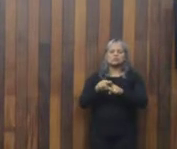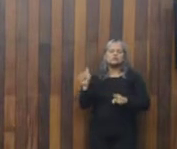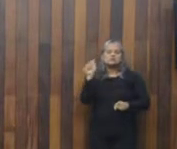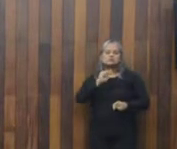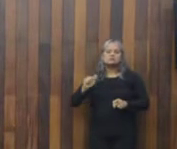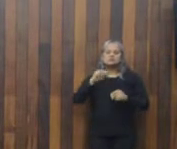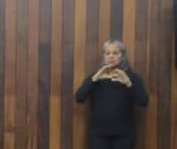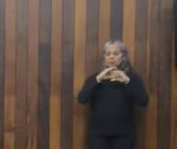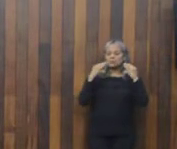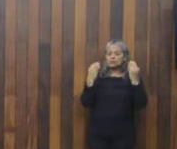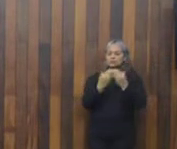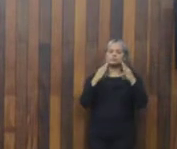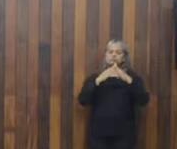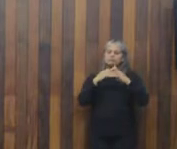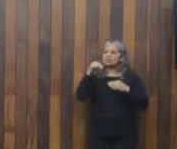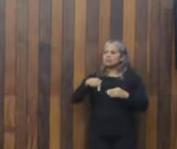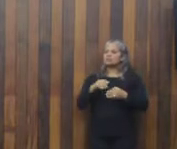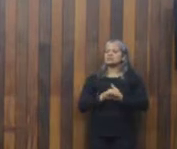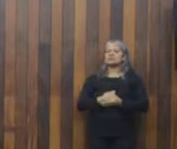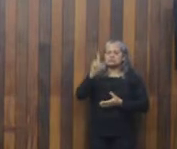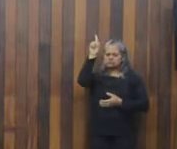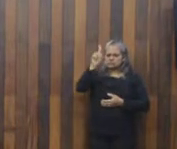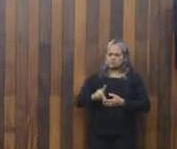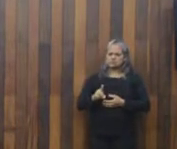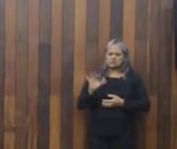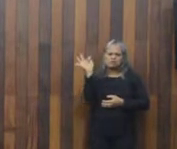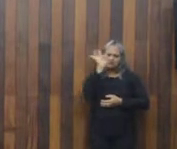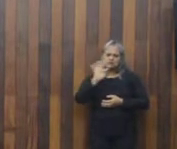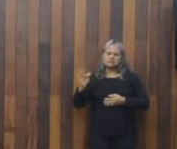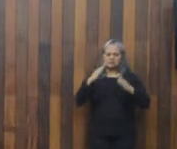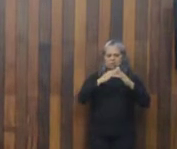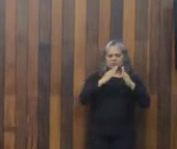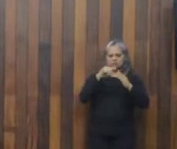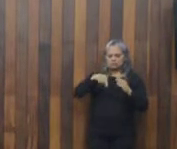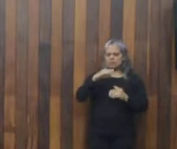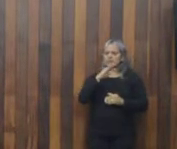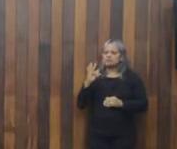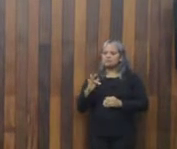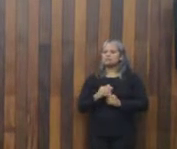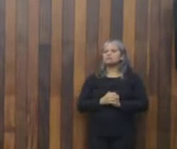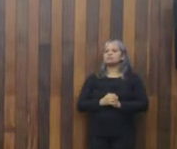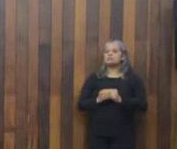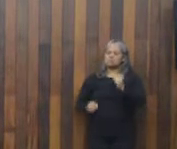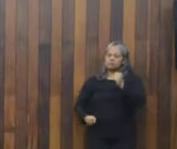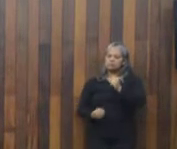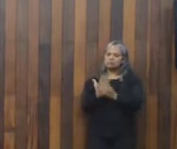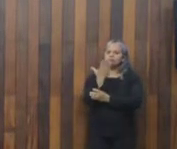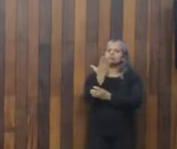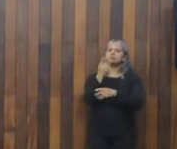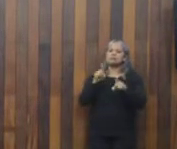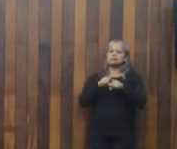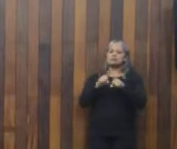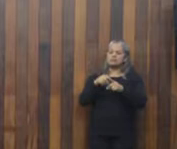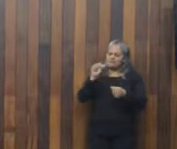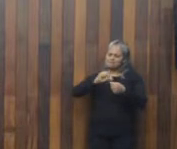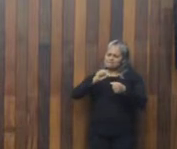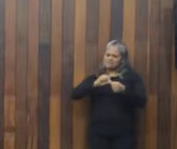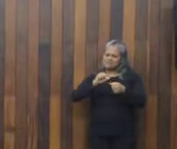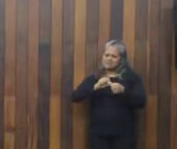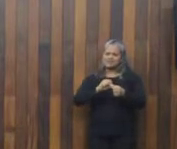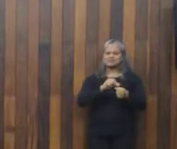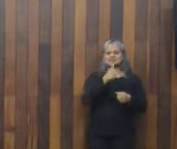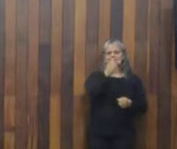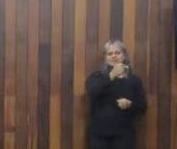de Moradores, diretora da Federação das Associações de Moradores de Cabo Frio, criadora e realizadora de 7